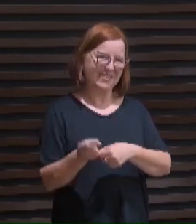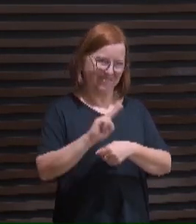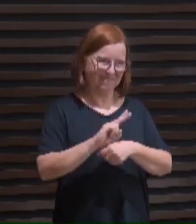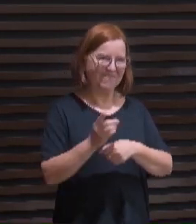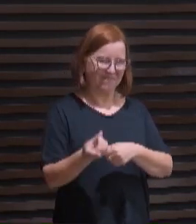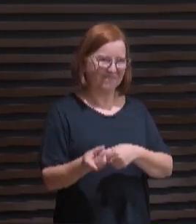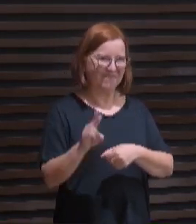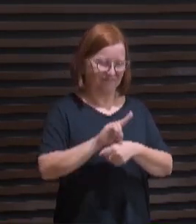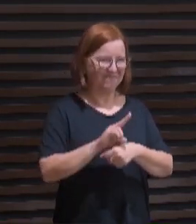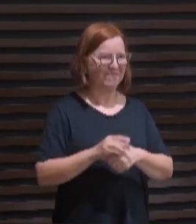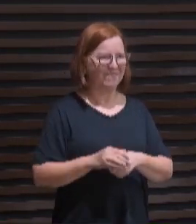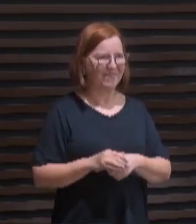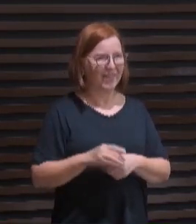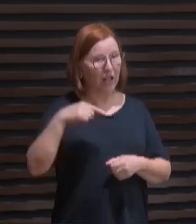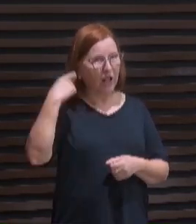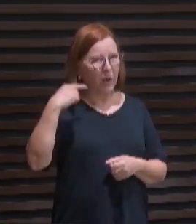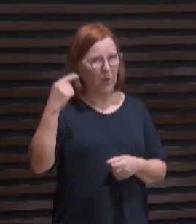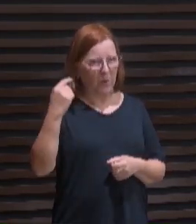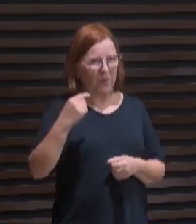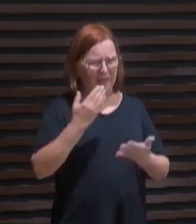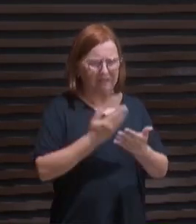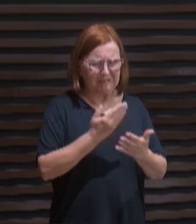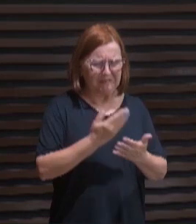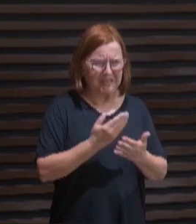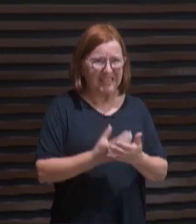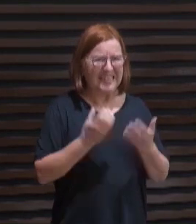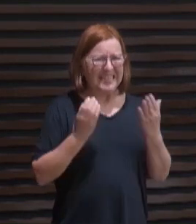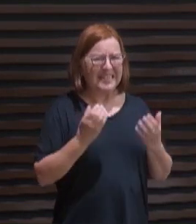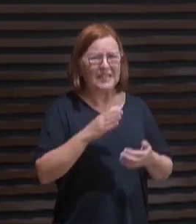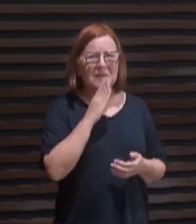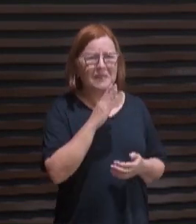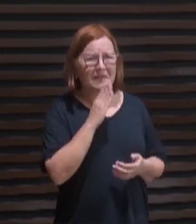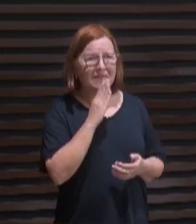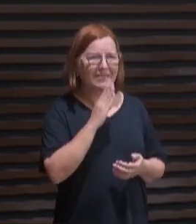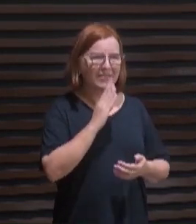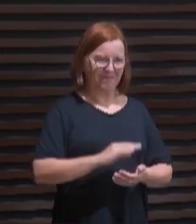É uma loucura de conhecimento e de agitação.